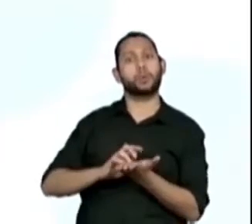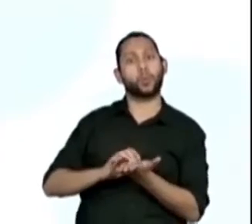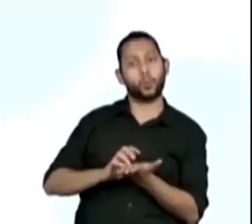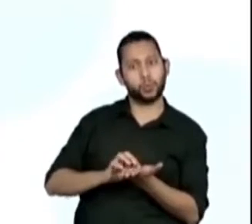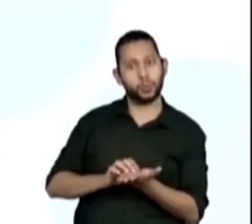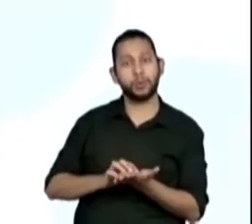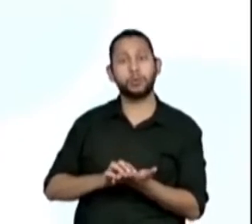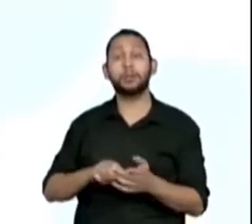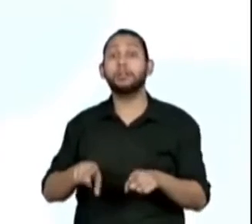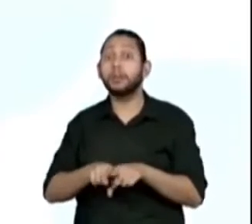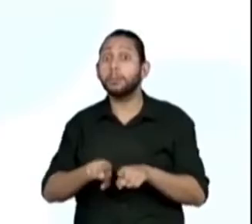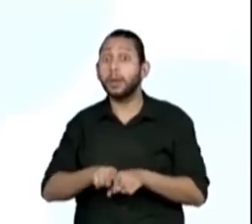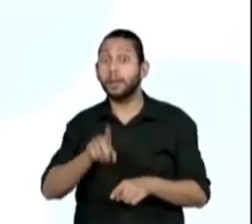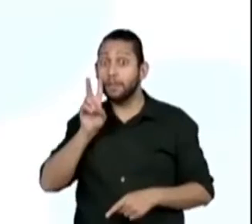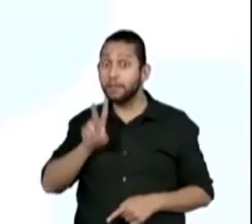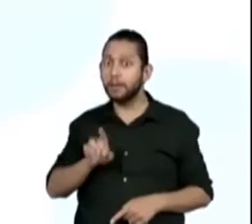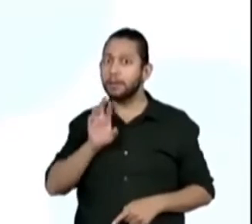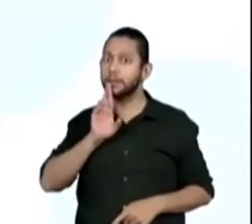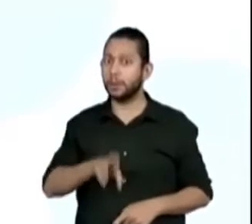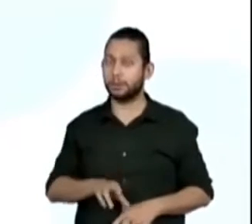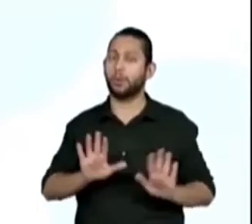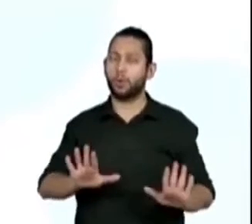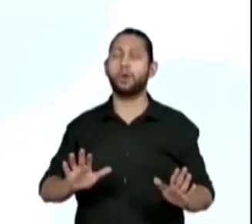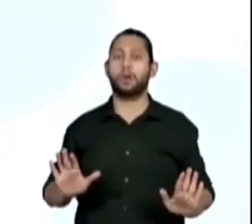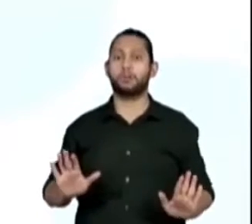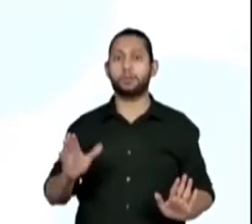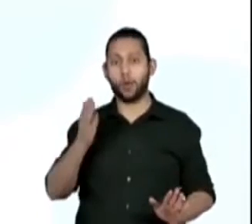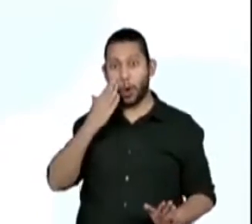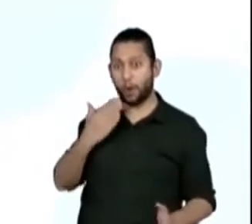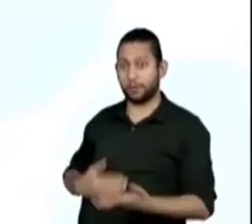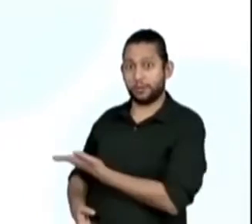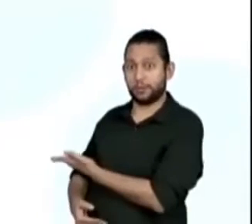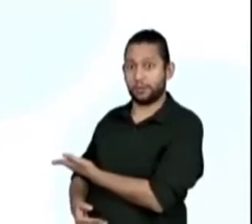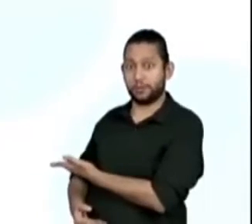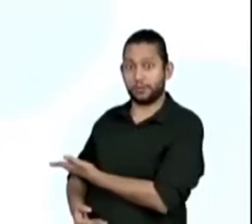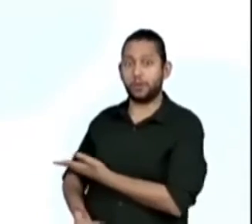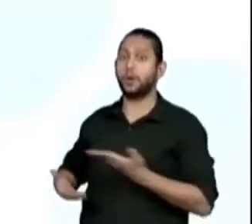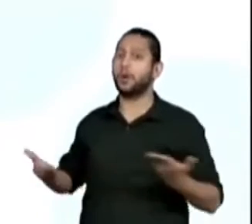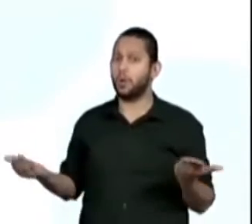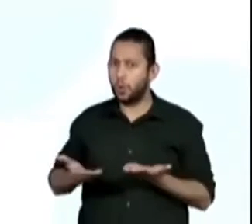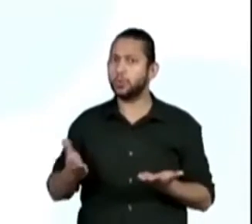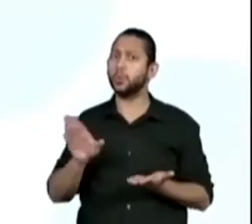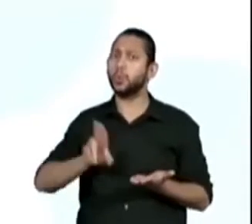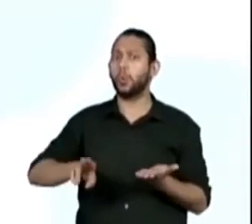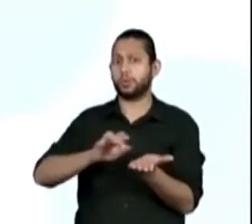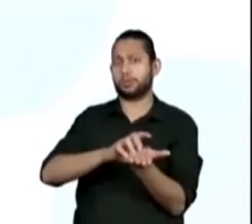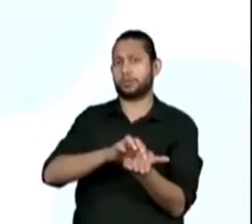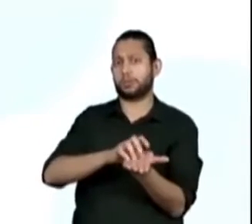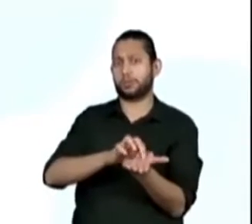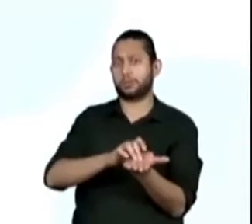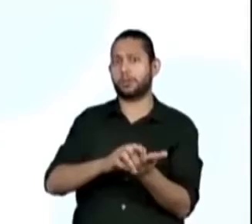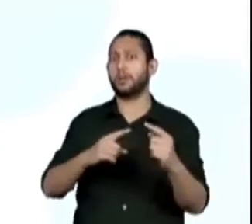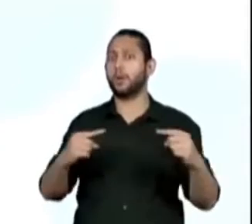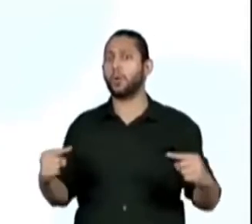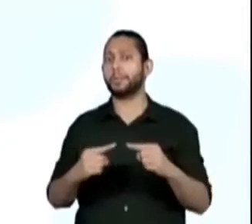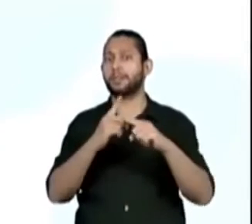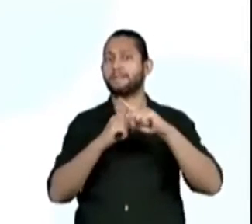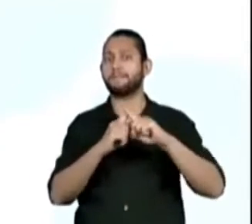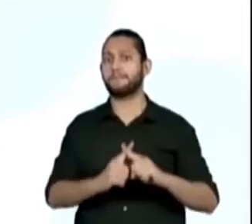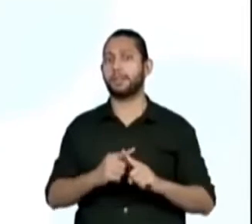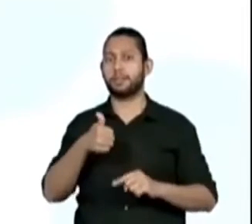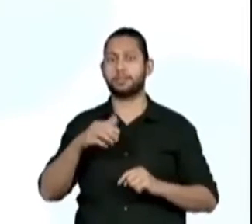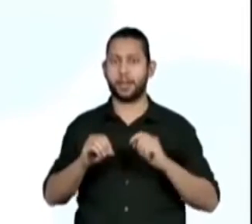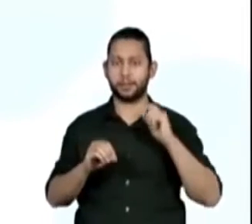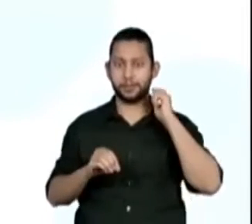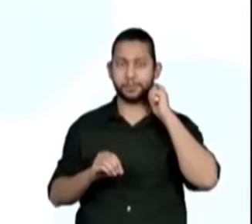e observar os resultados. Então, a gente vai utilizar a calculadora para fazer multiplicações por 10, tá? Mas aí a pergunta é a